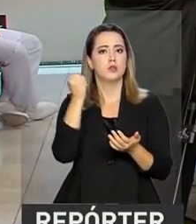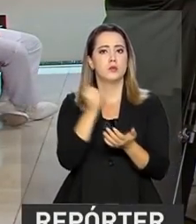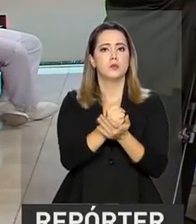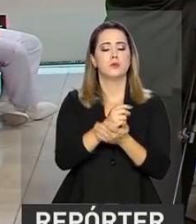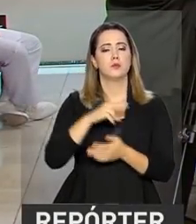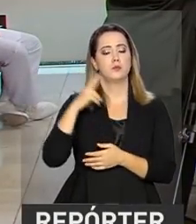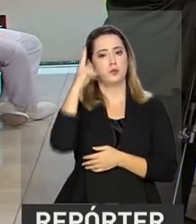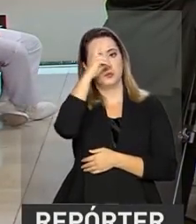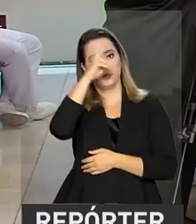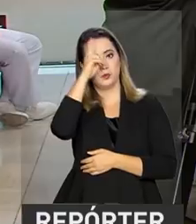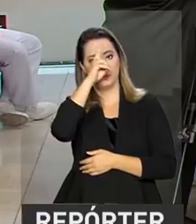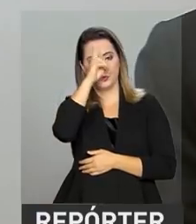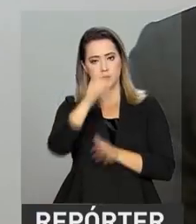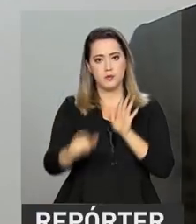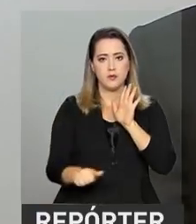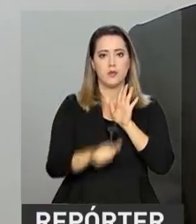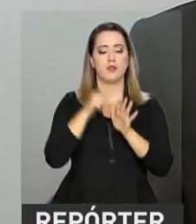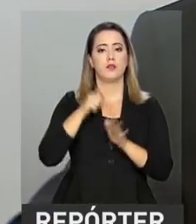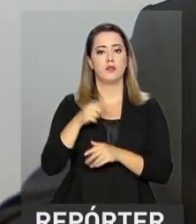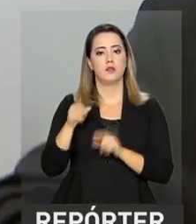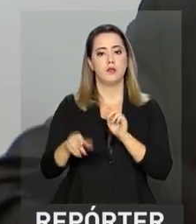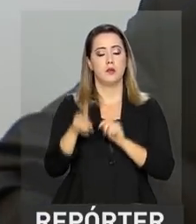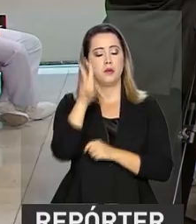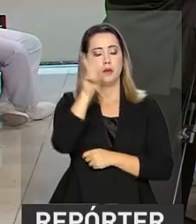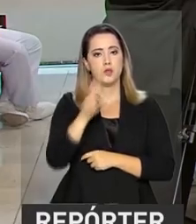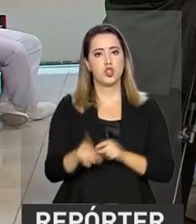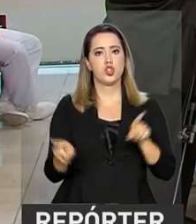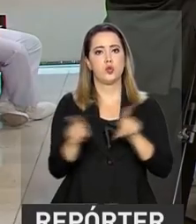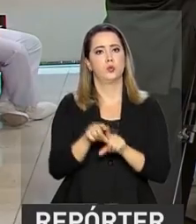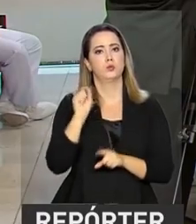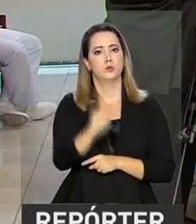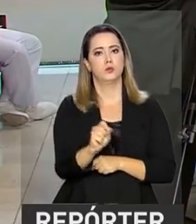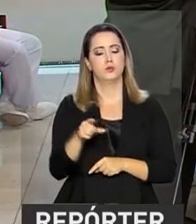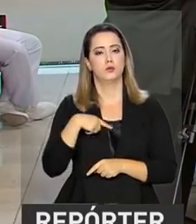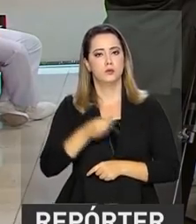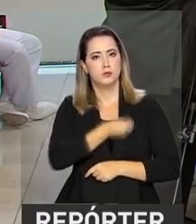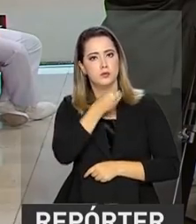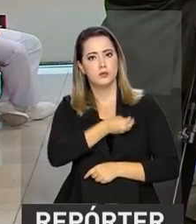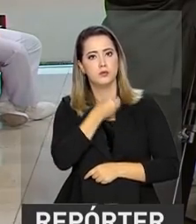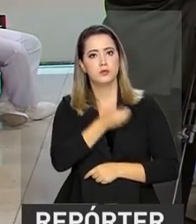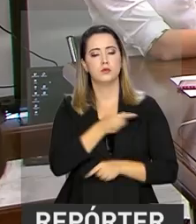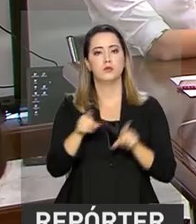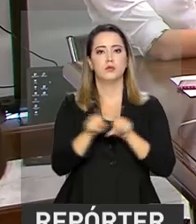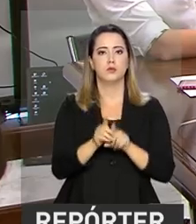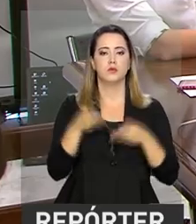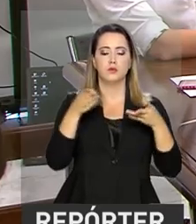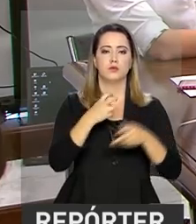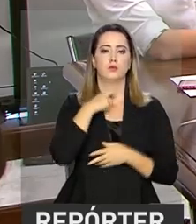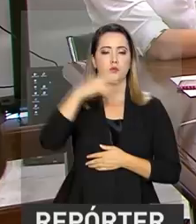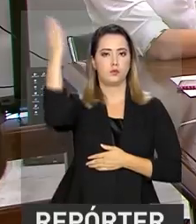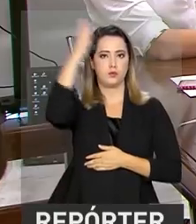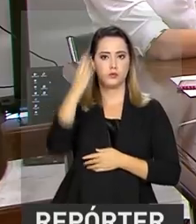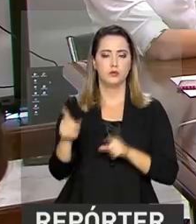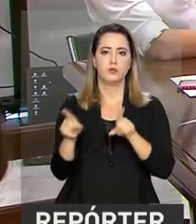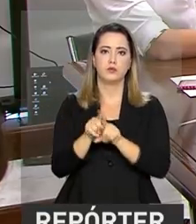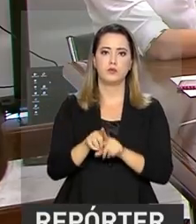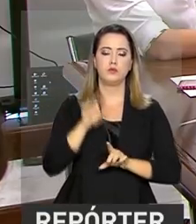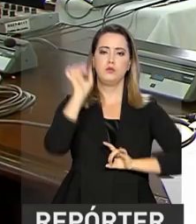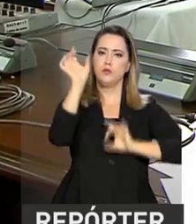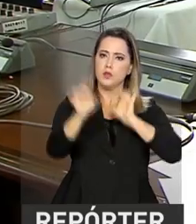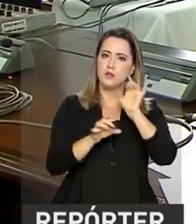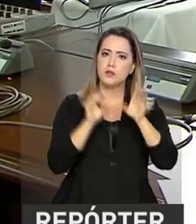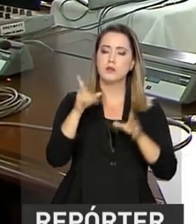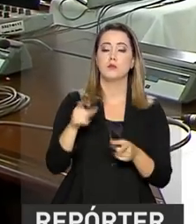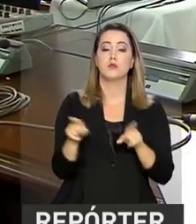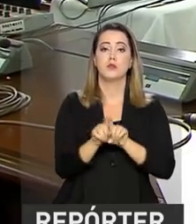pela primeira vez um presidente da república participou ao vivo da voz do brasil a entrevista exclusiva